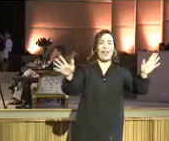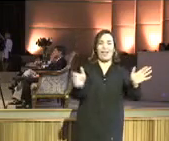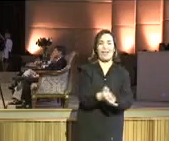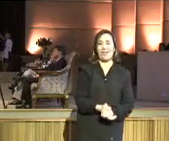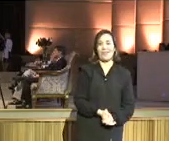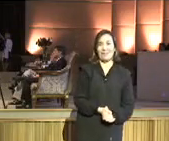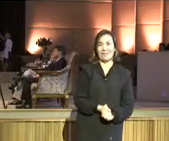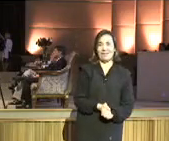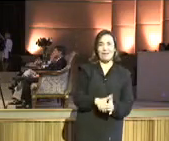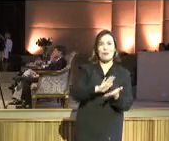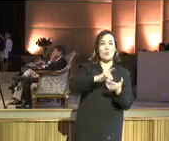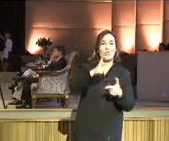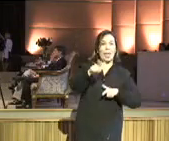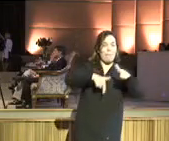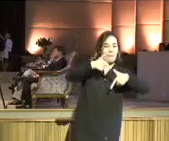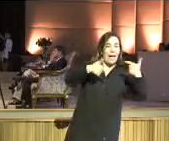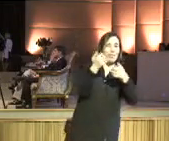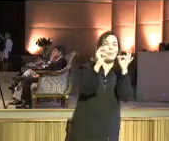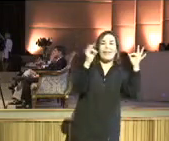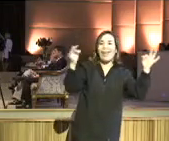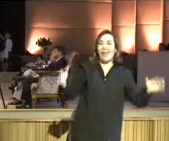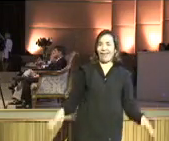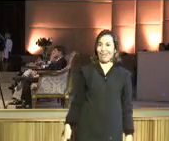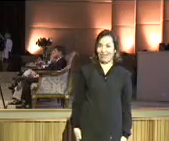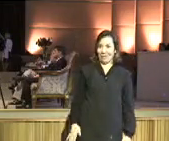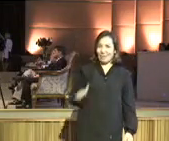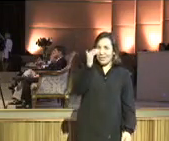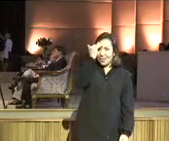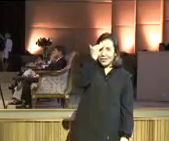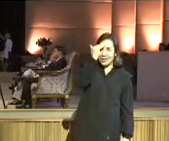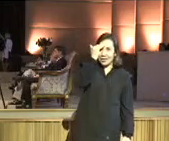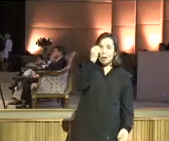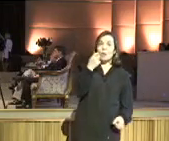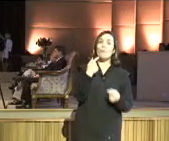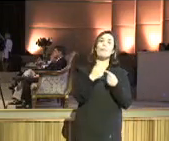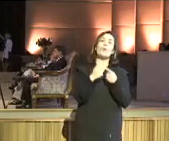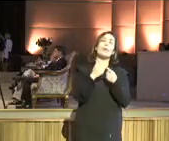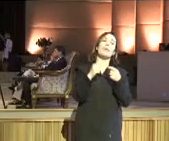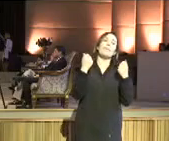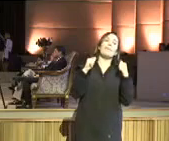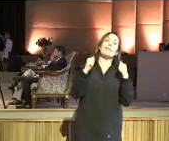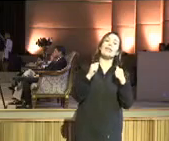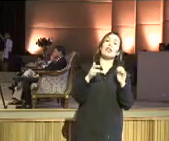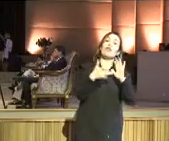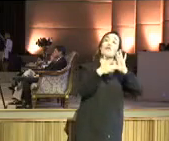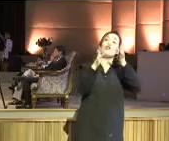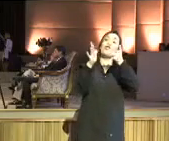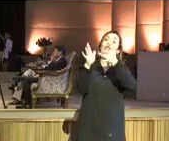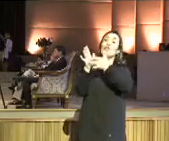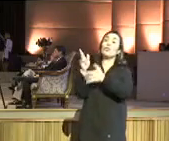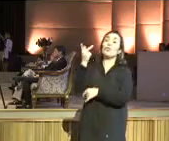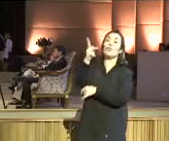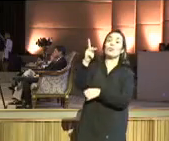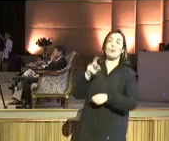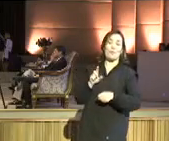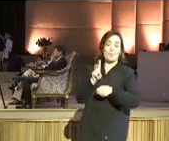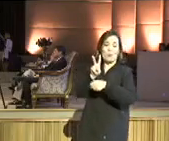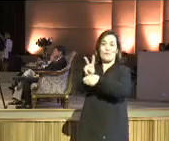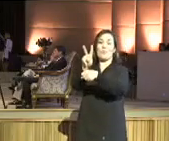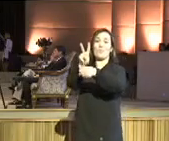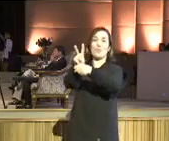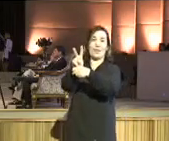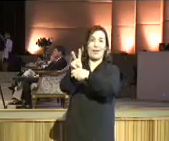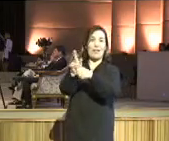sustentador, protetor e salvador da nossa vida, a gente está perdido, porque não tem escudo grande o